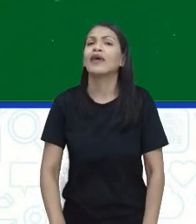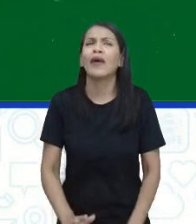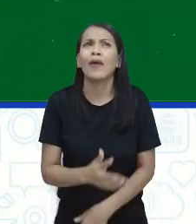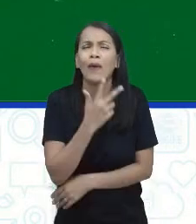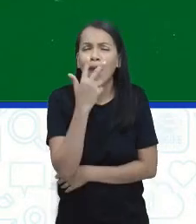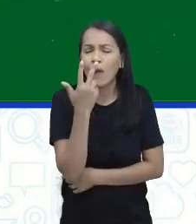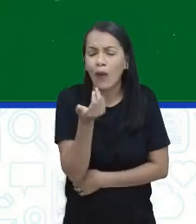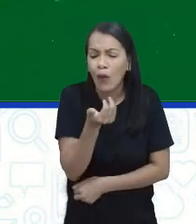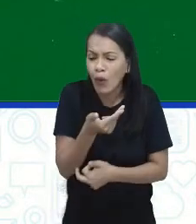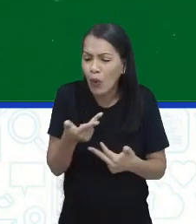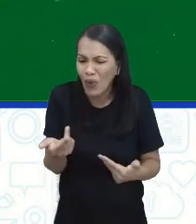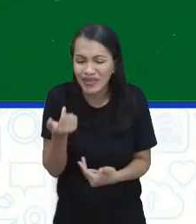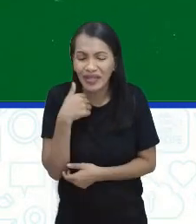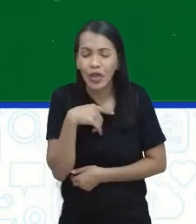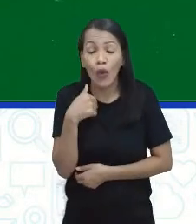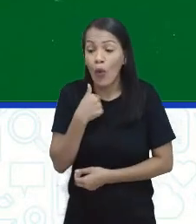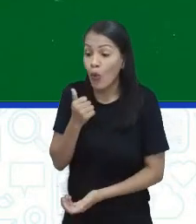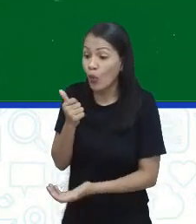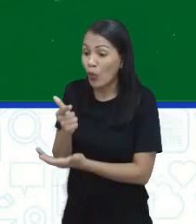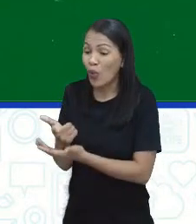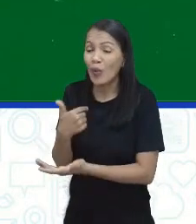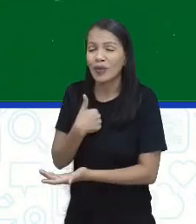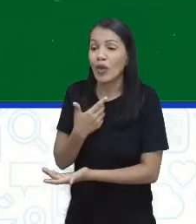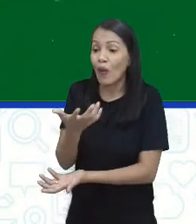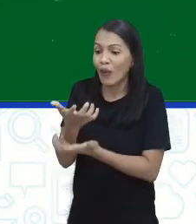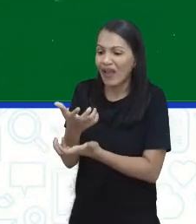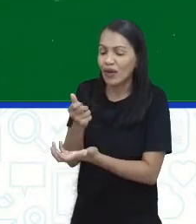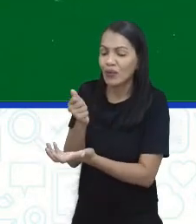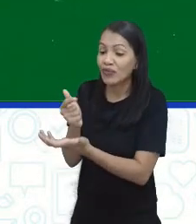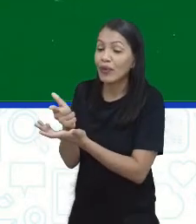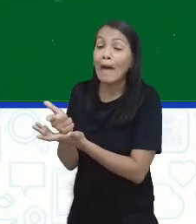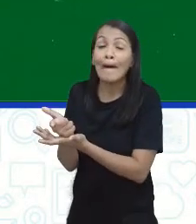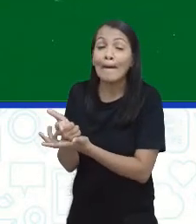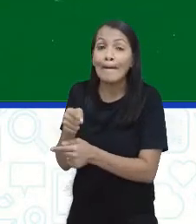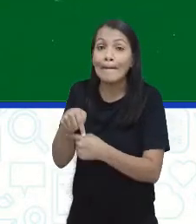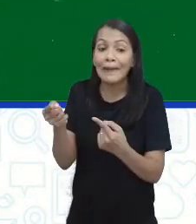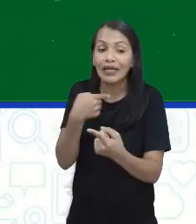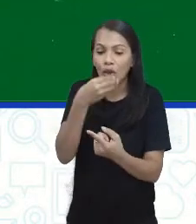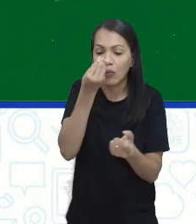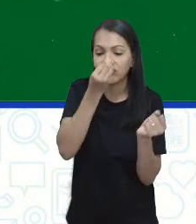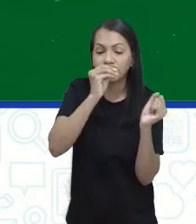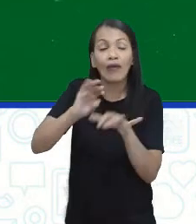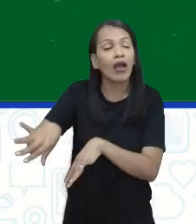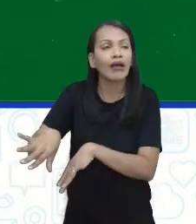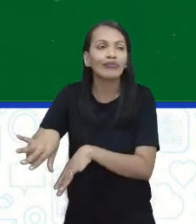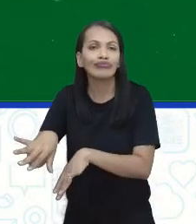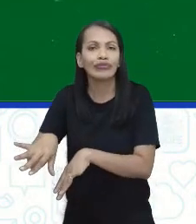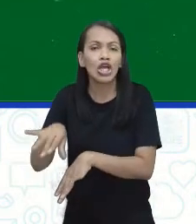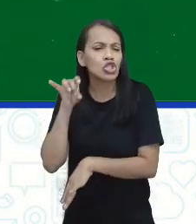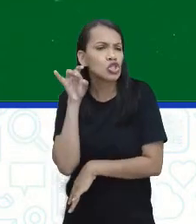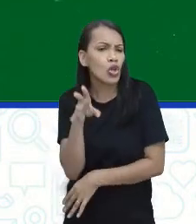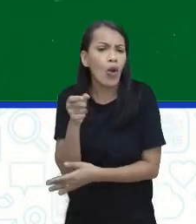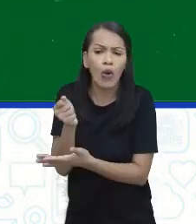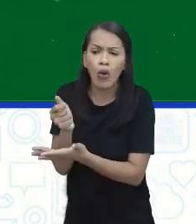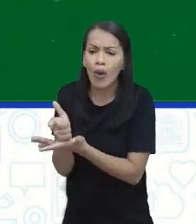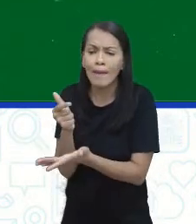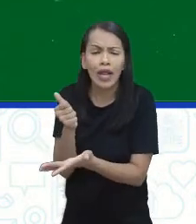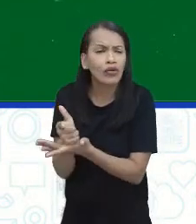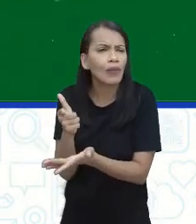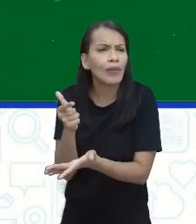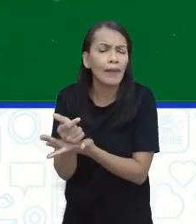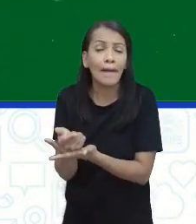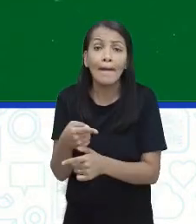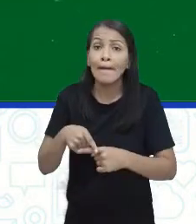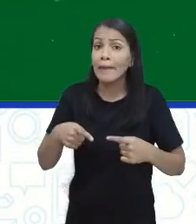supérfluos. Então, gente, o consumismo é aquela prática que a gente tem, né, de sair comprando